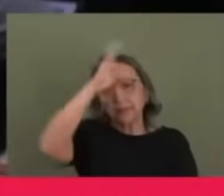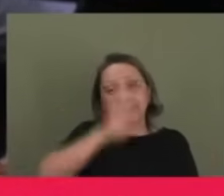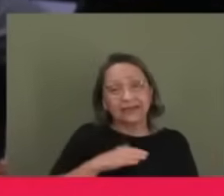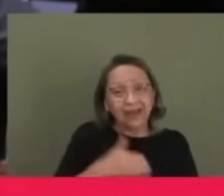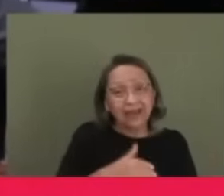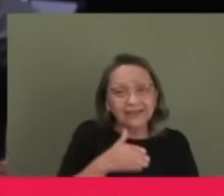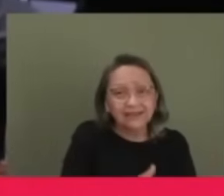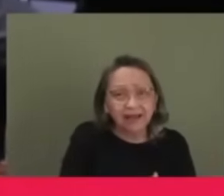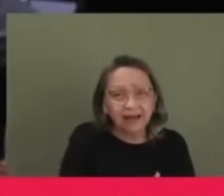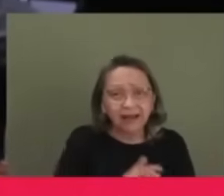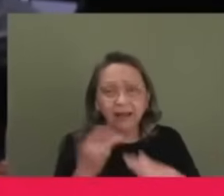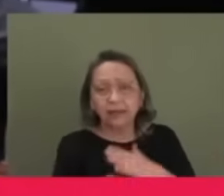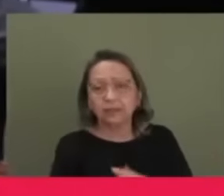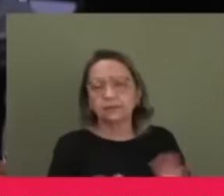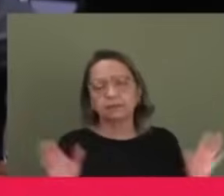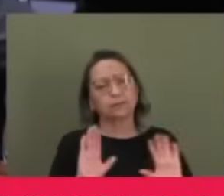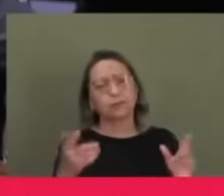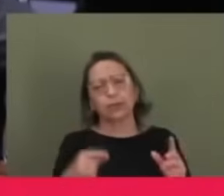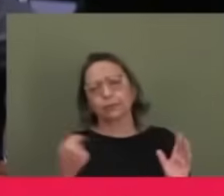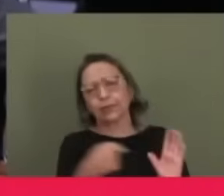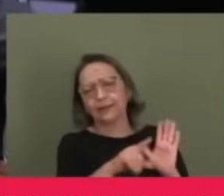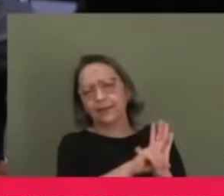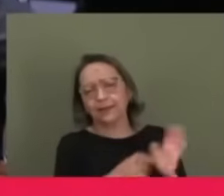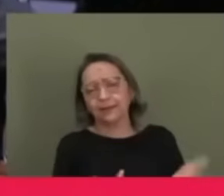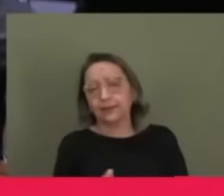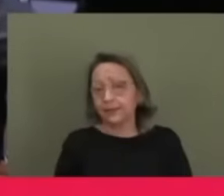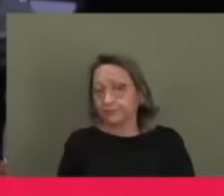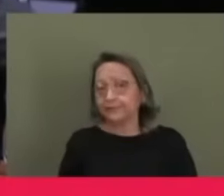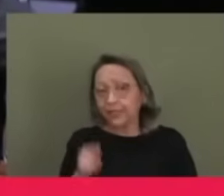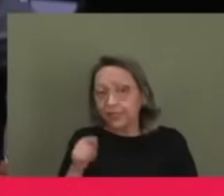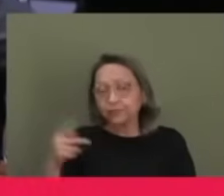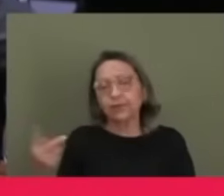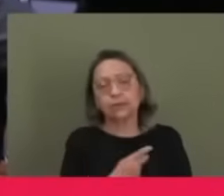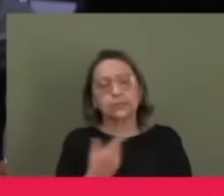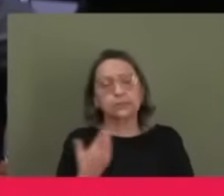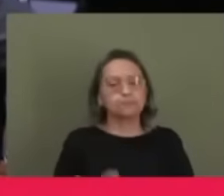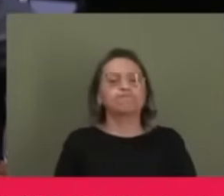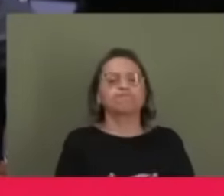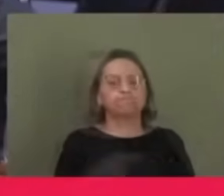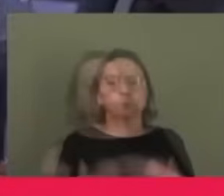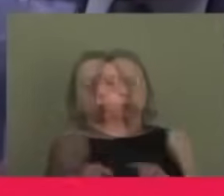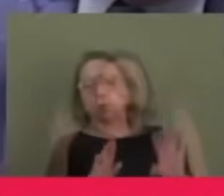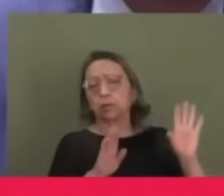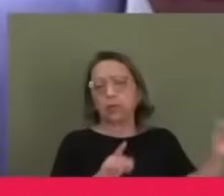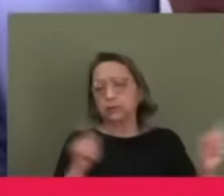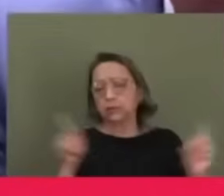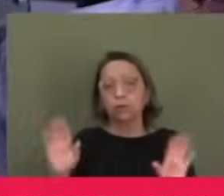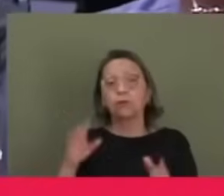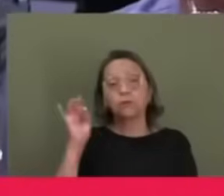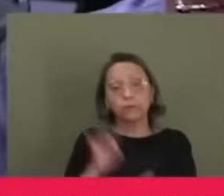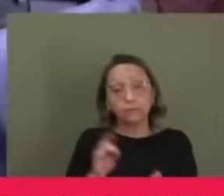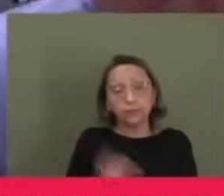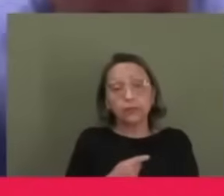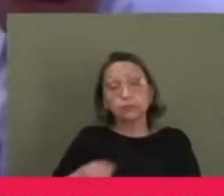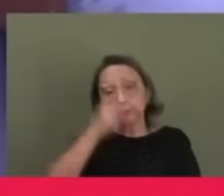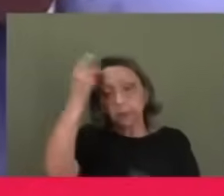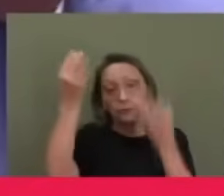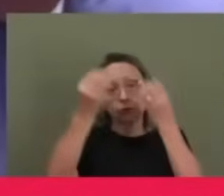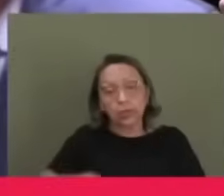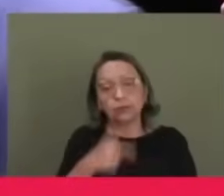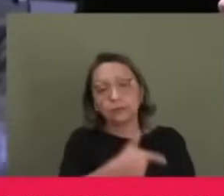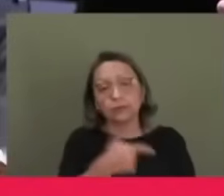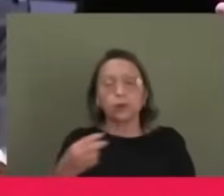rede, que não tem uma previsão legal, tem causado espécie, tem causado preocupação. O fato é que os prejudicados são